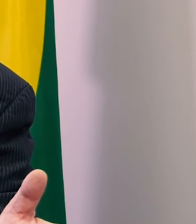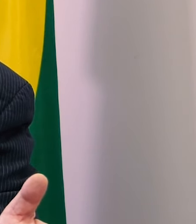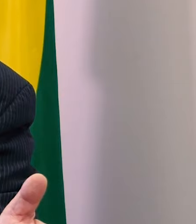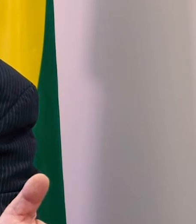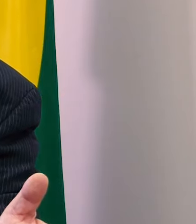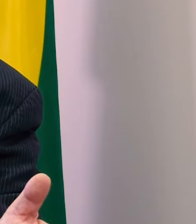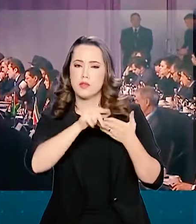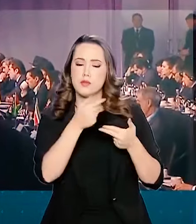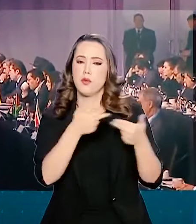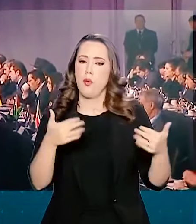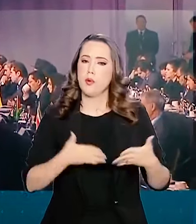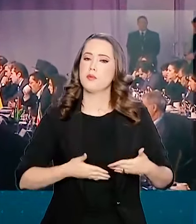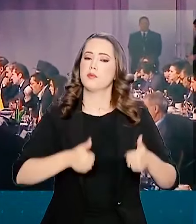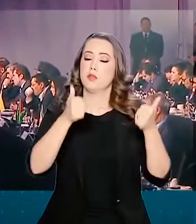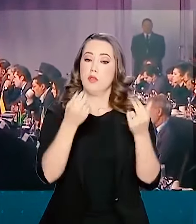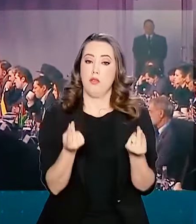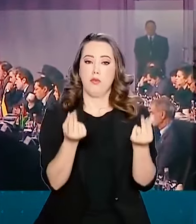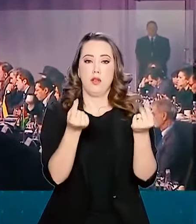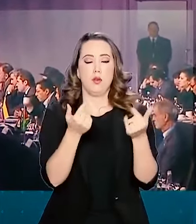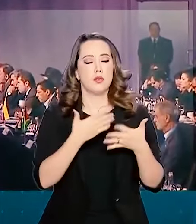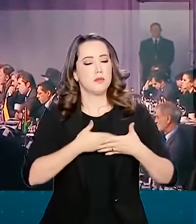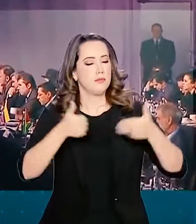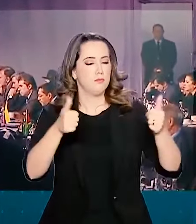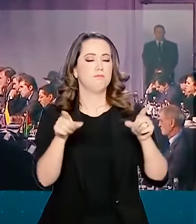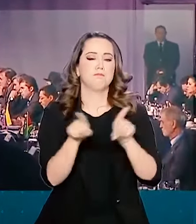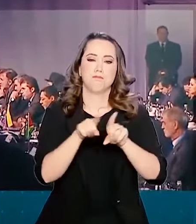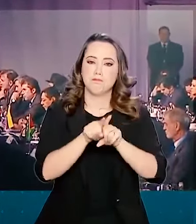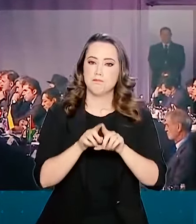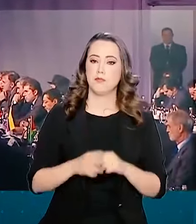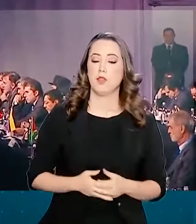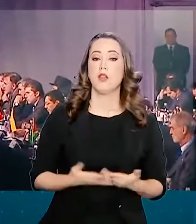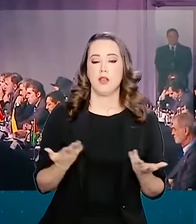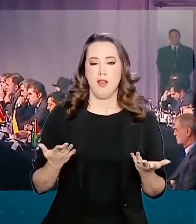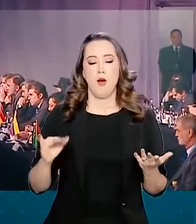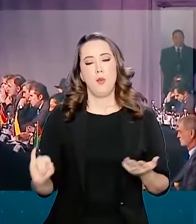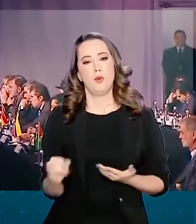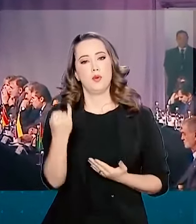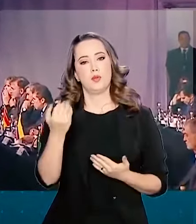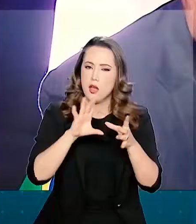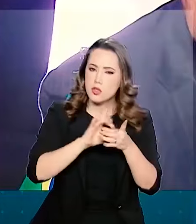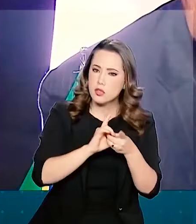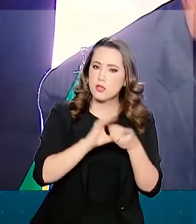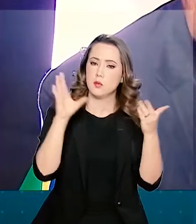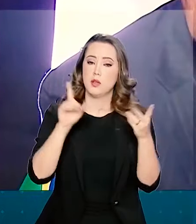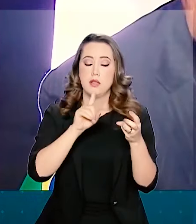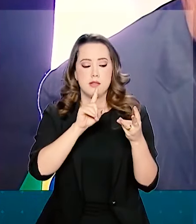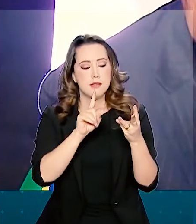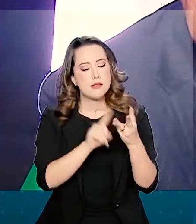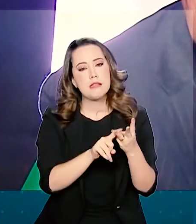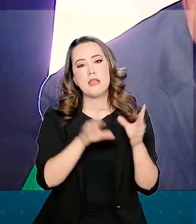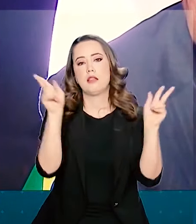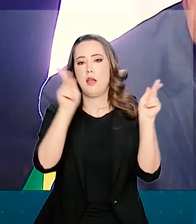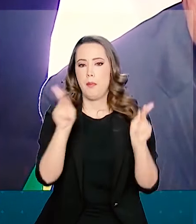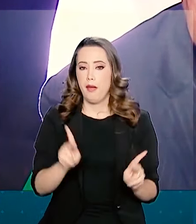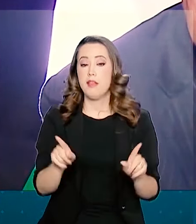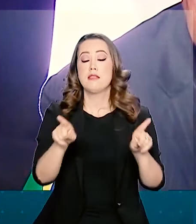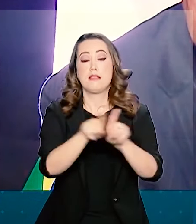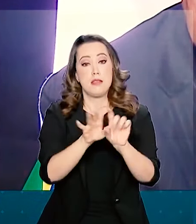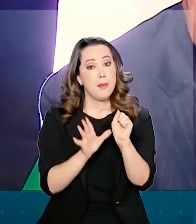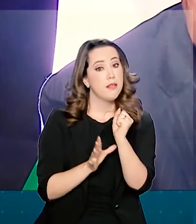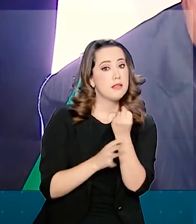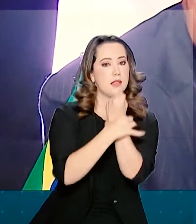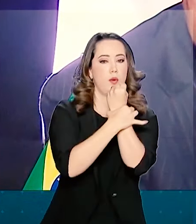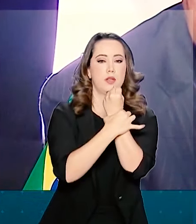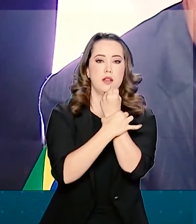50ª cúpula em quadra na quarta cúpula do mercosul em santa fé na qual o presidente do nacional esteve presente e ele assume a liderança do bloco